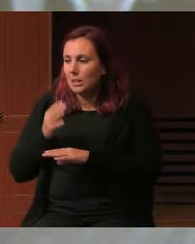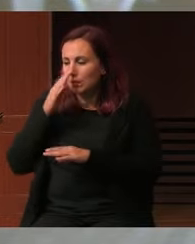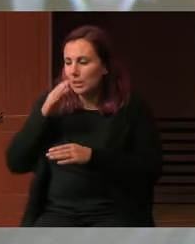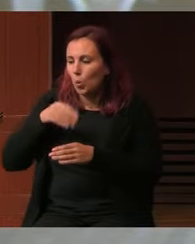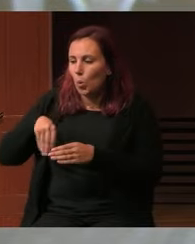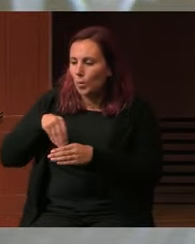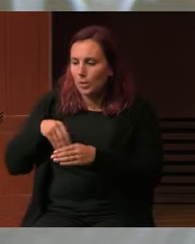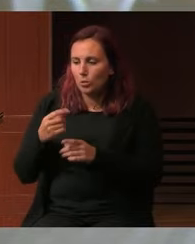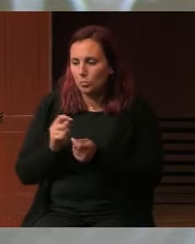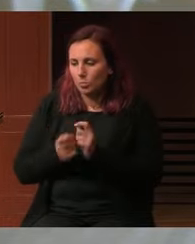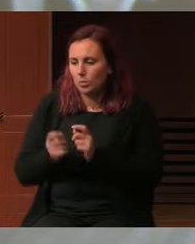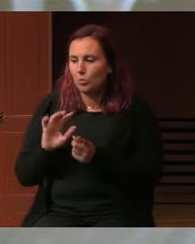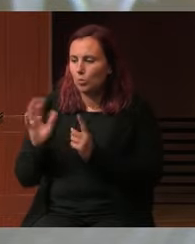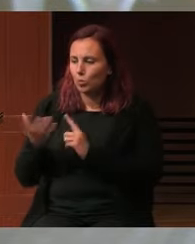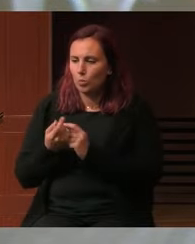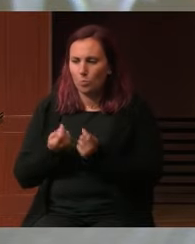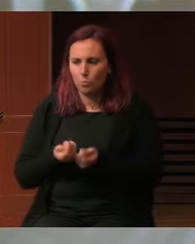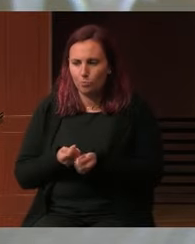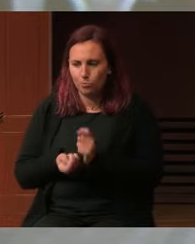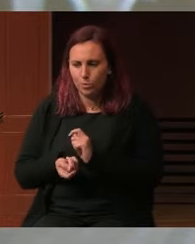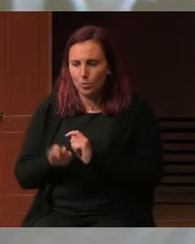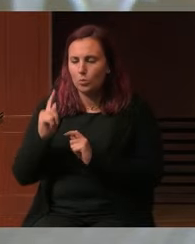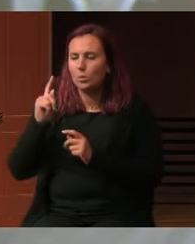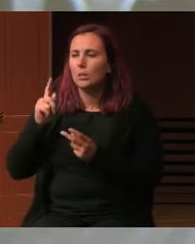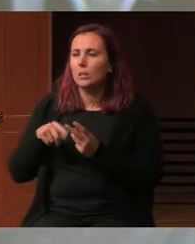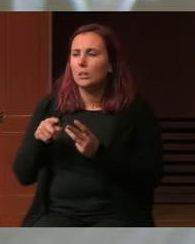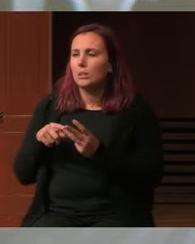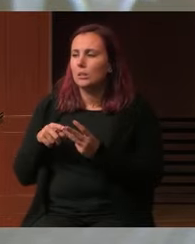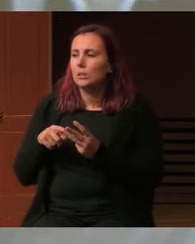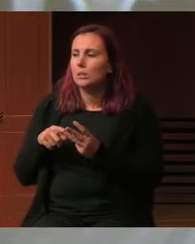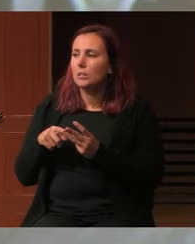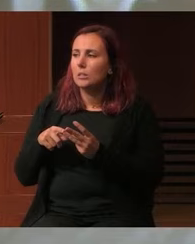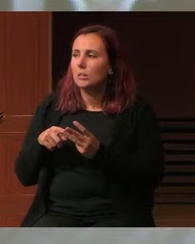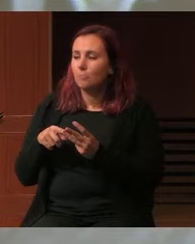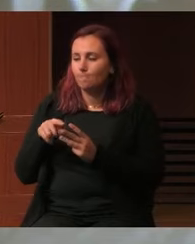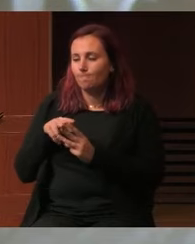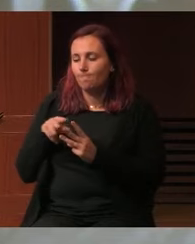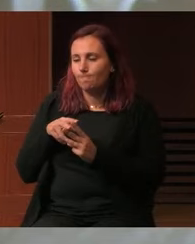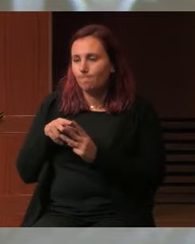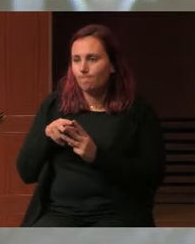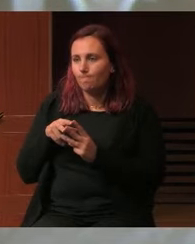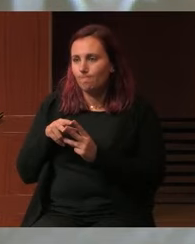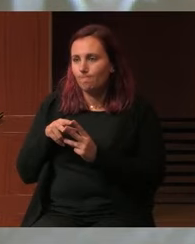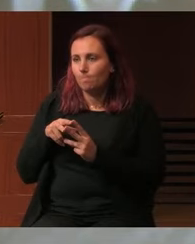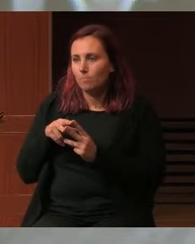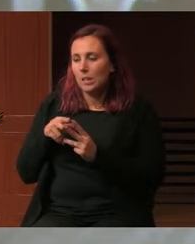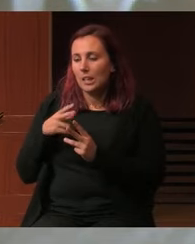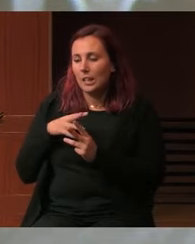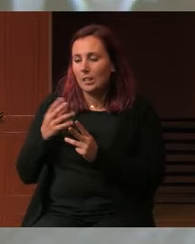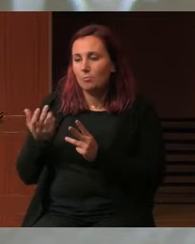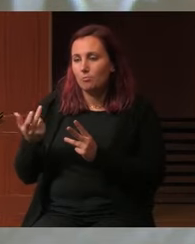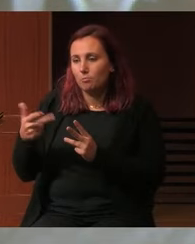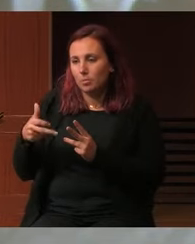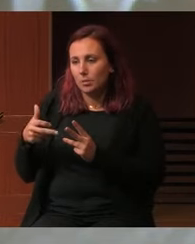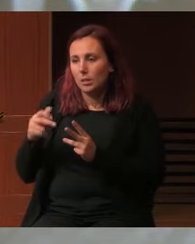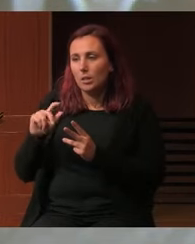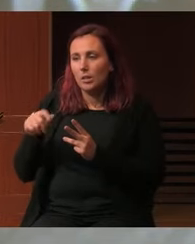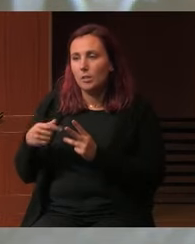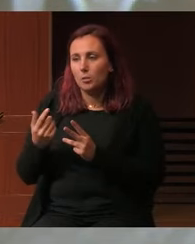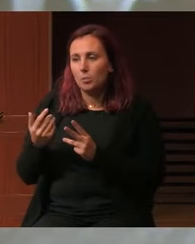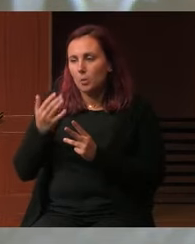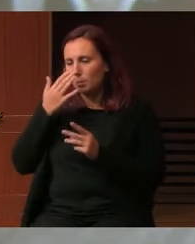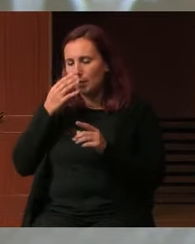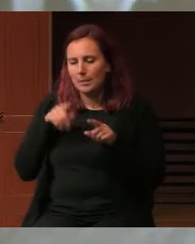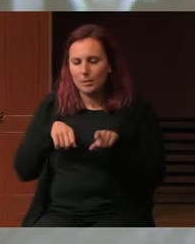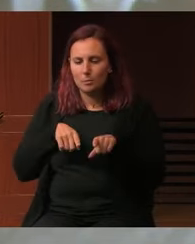contexto, o cenário, o palco, onde estes dois parâmetros pretendem acontecer, há uma